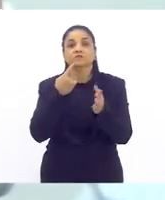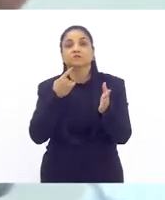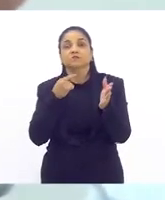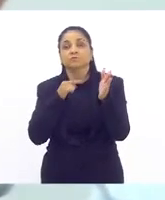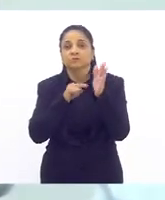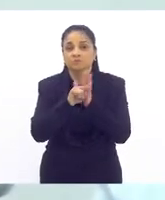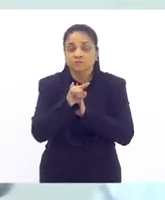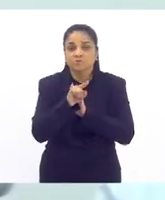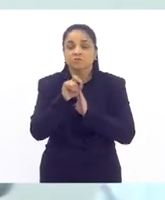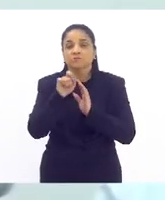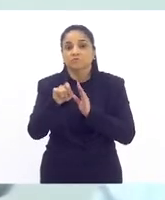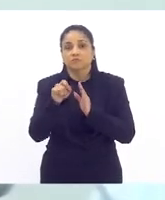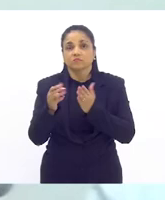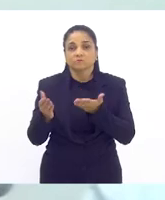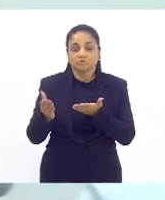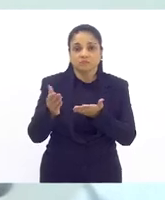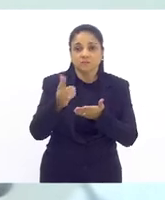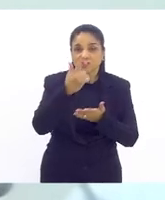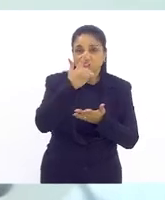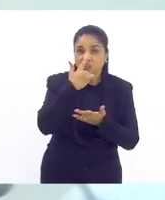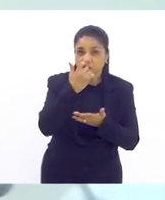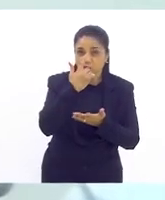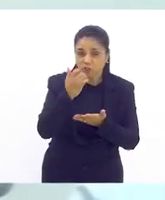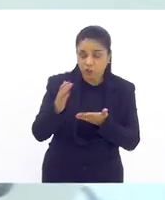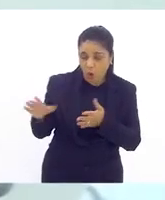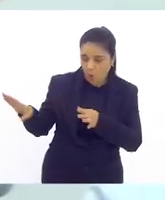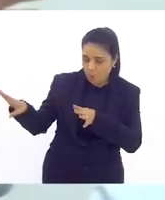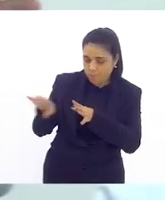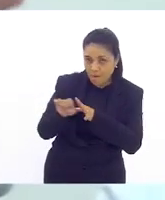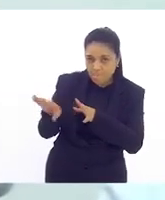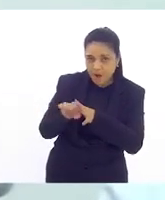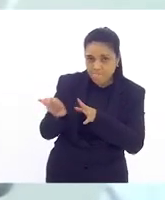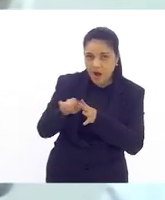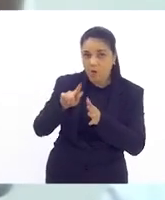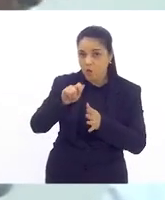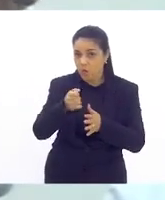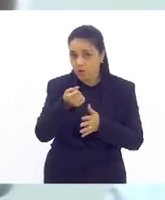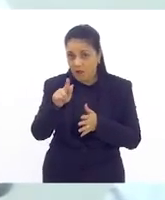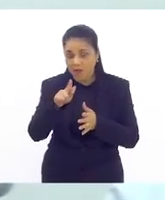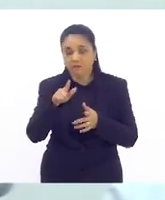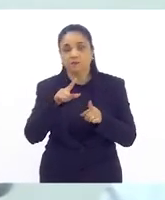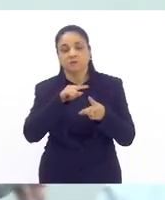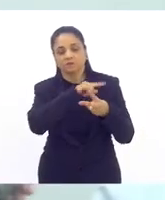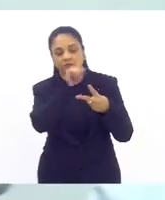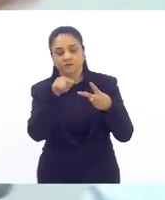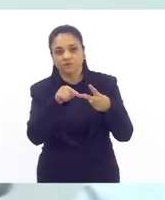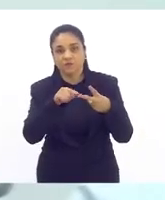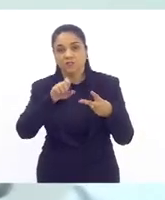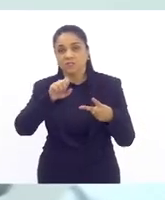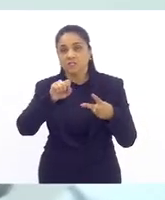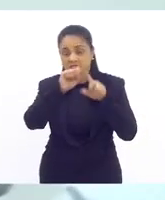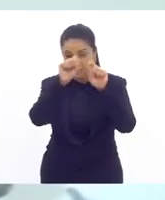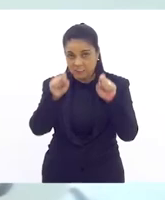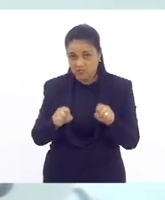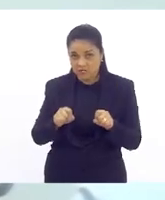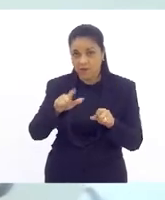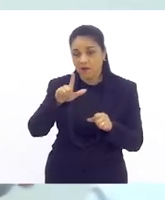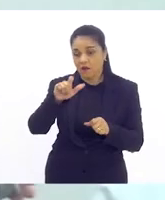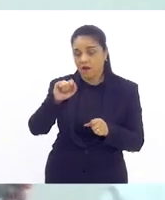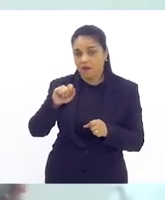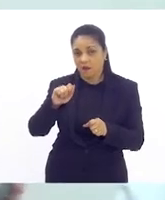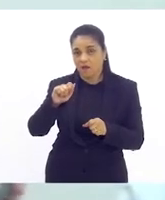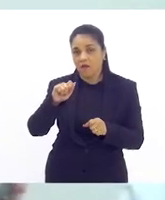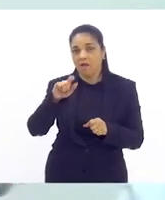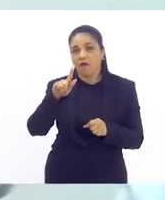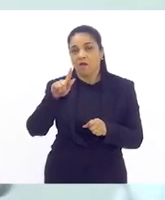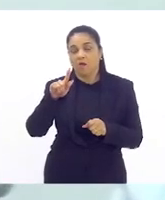da remediação dos lixões de captação do metano o sistema lagonar Araruama e